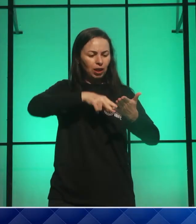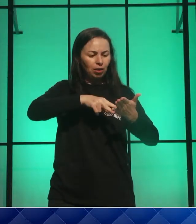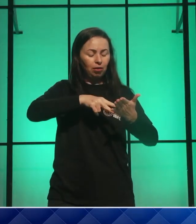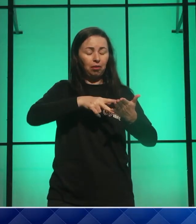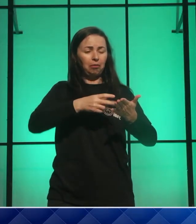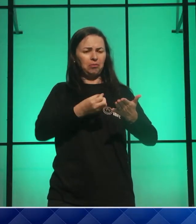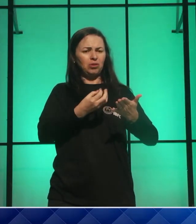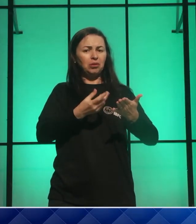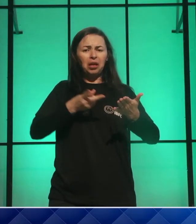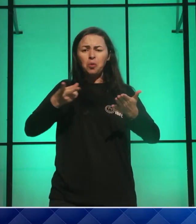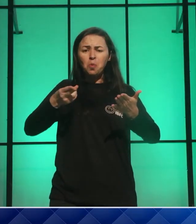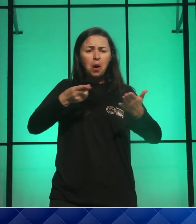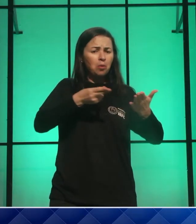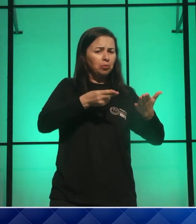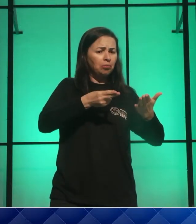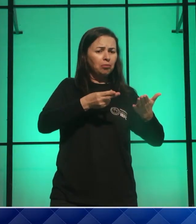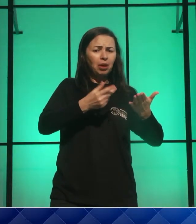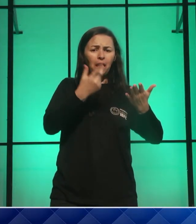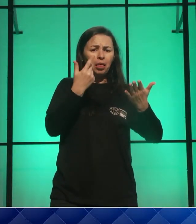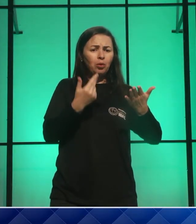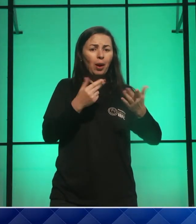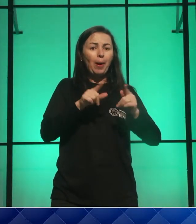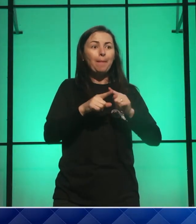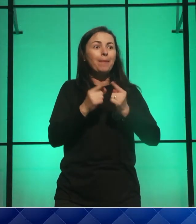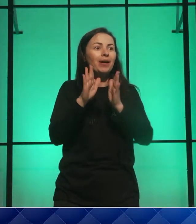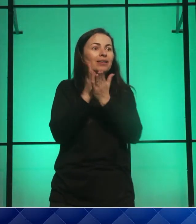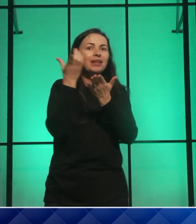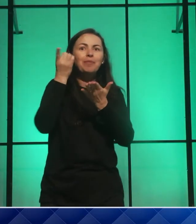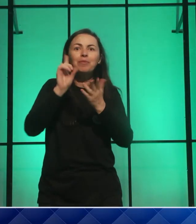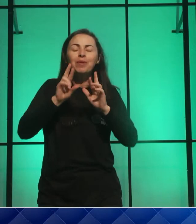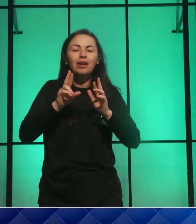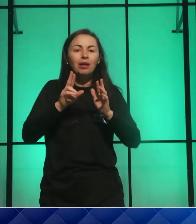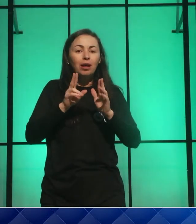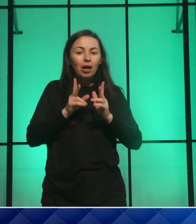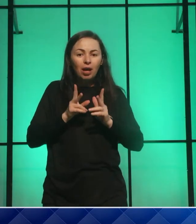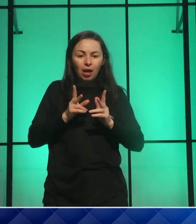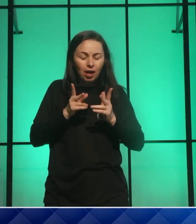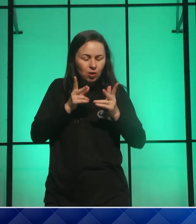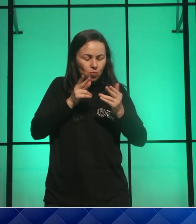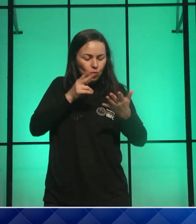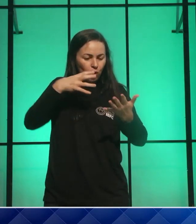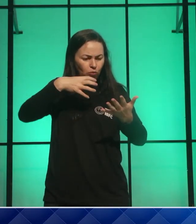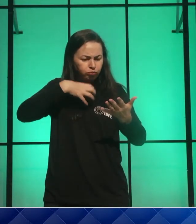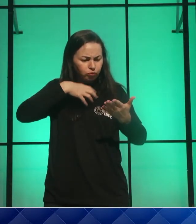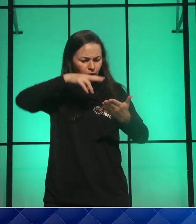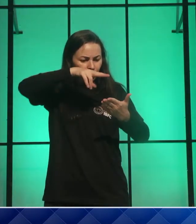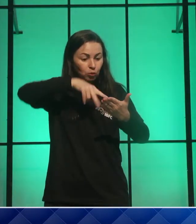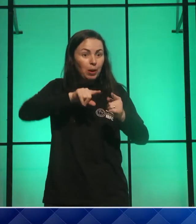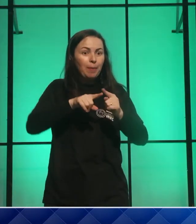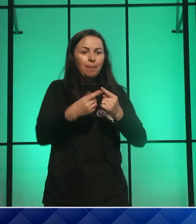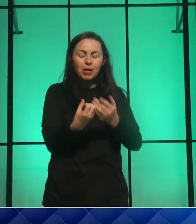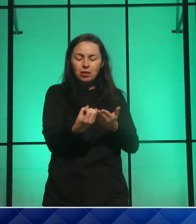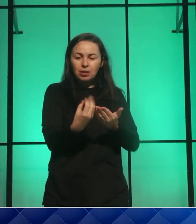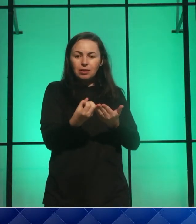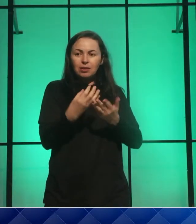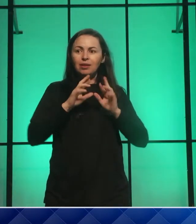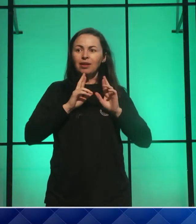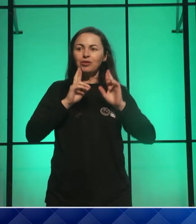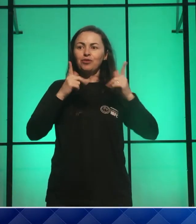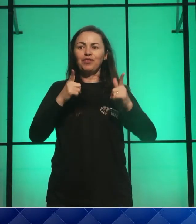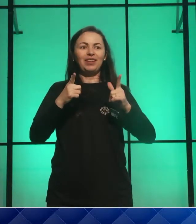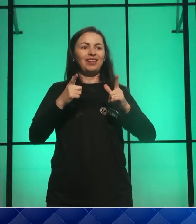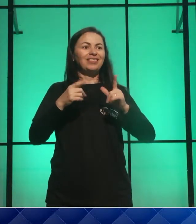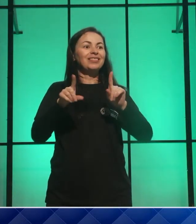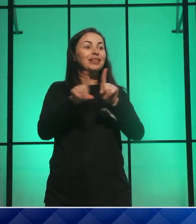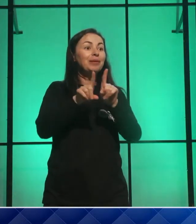Deus é a mesma, é um livro que vai durar para sempre. Mas não só a palavra de Deus, o caráter